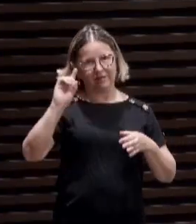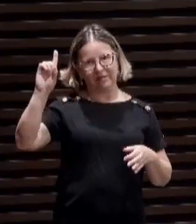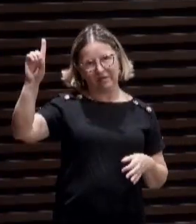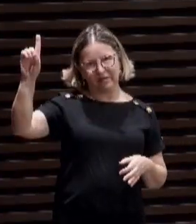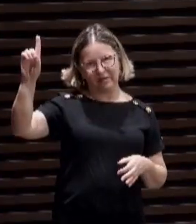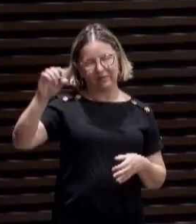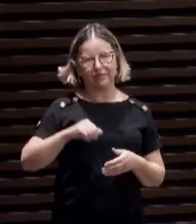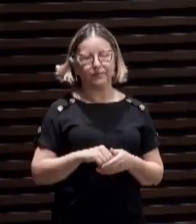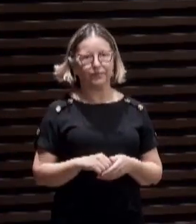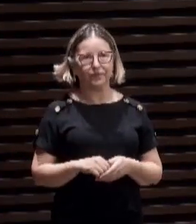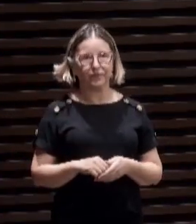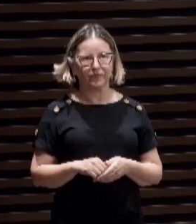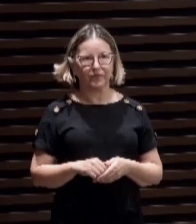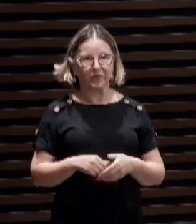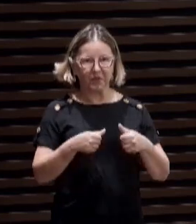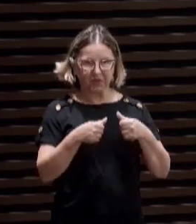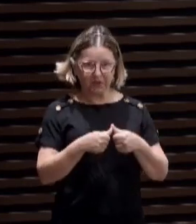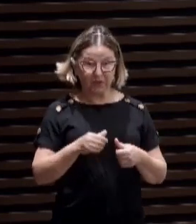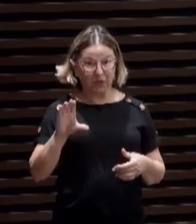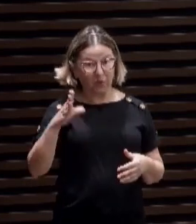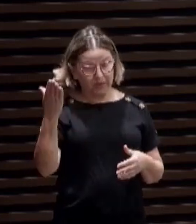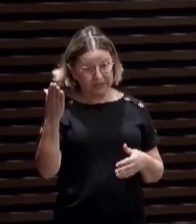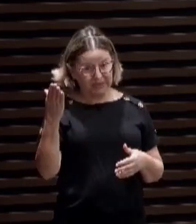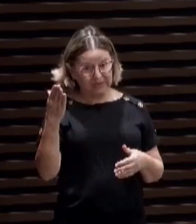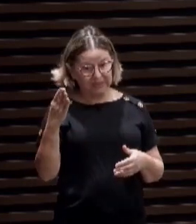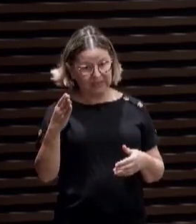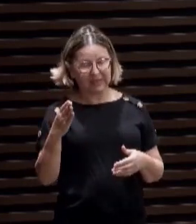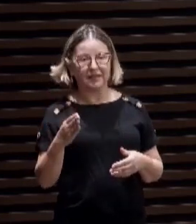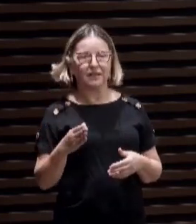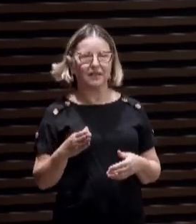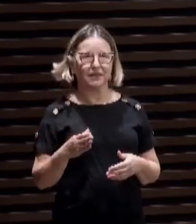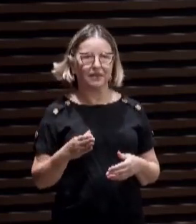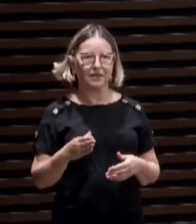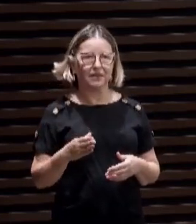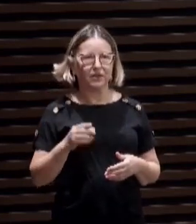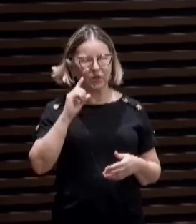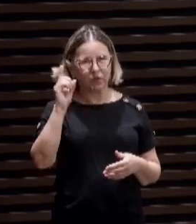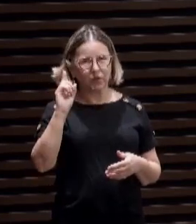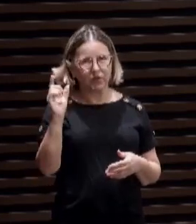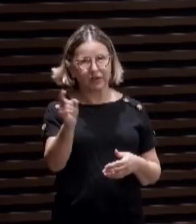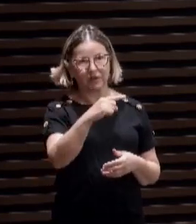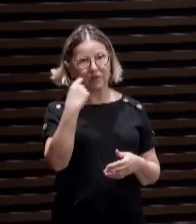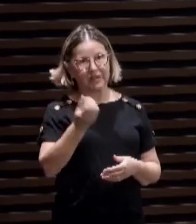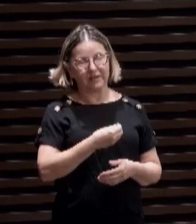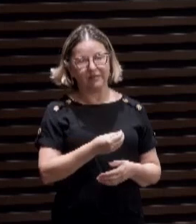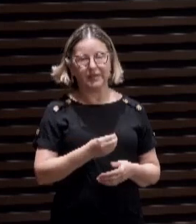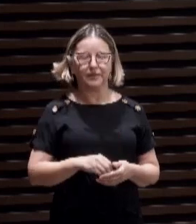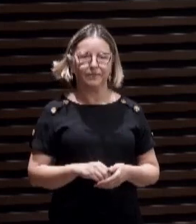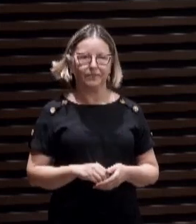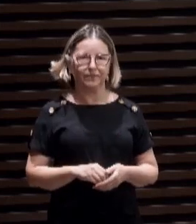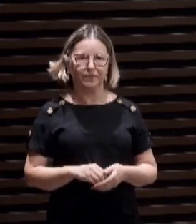Isto está sendo sutilmente pregado sobre nossas vidas constantemente. É só